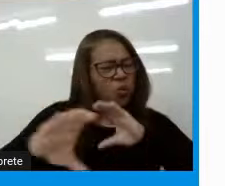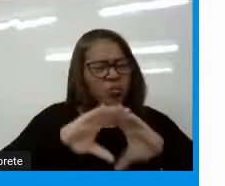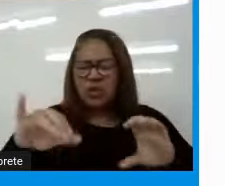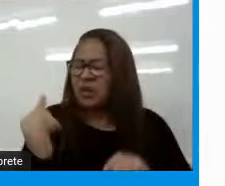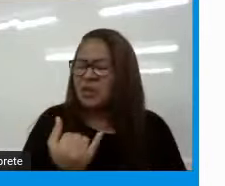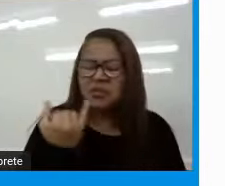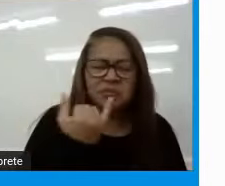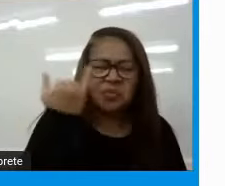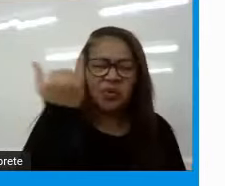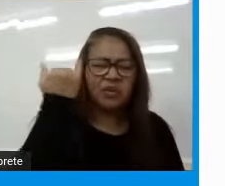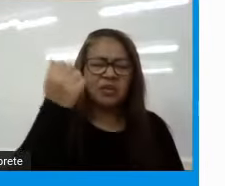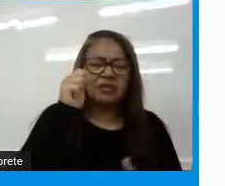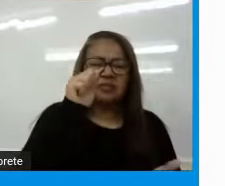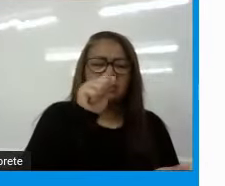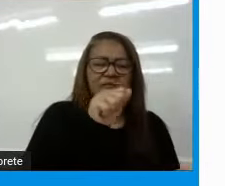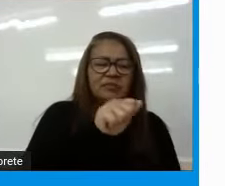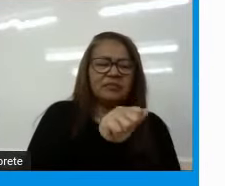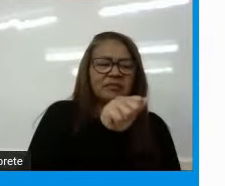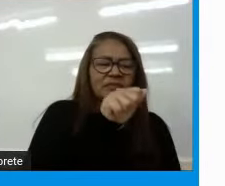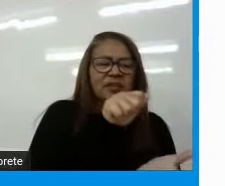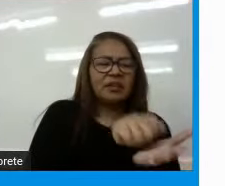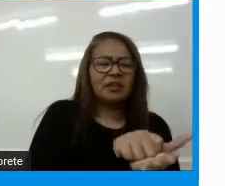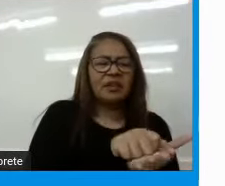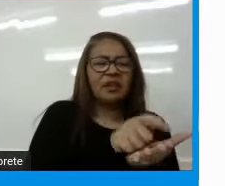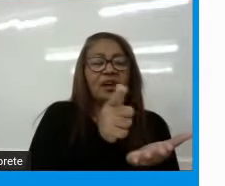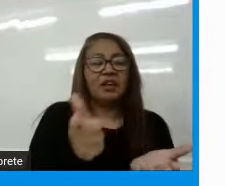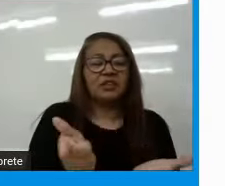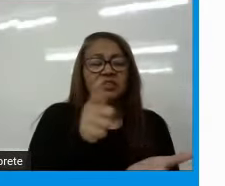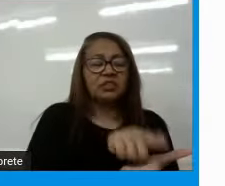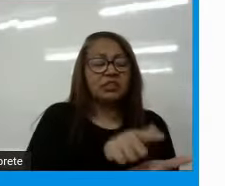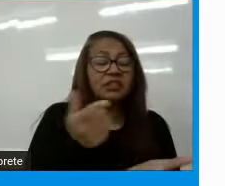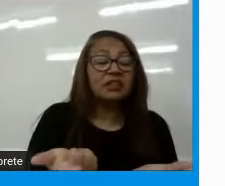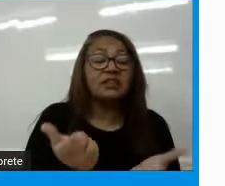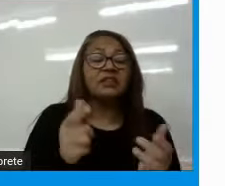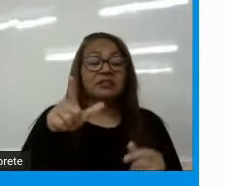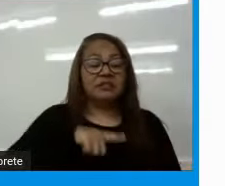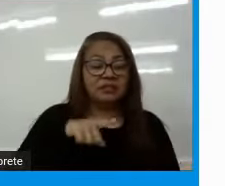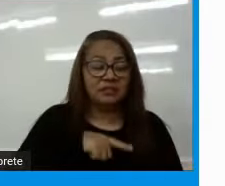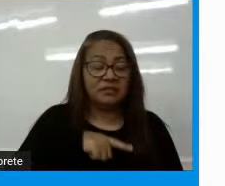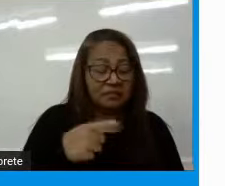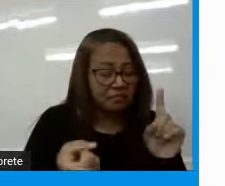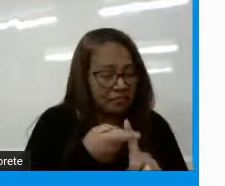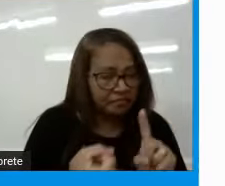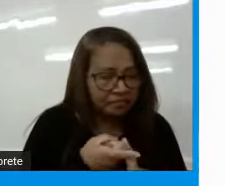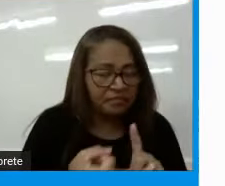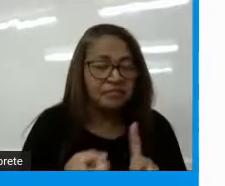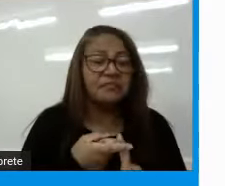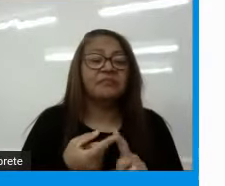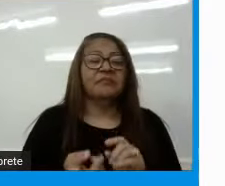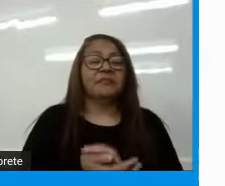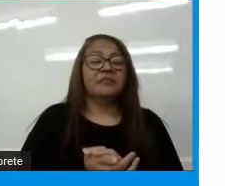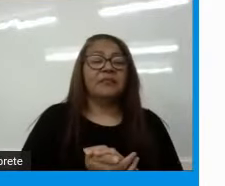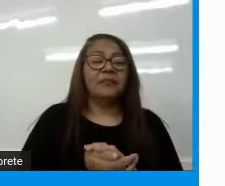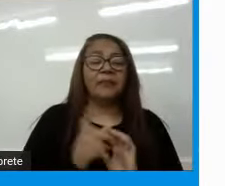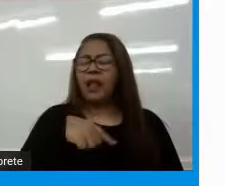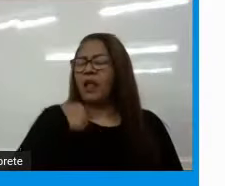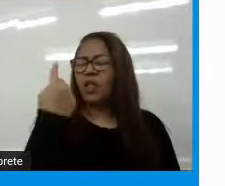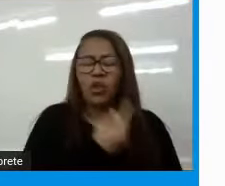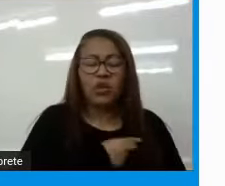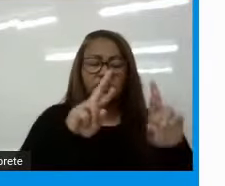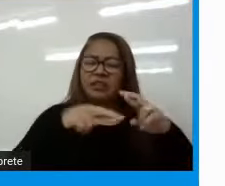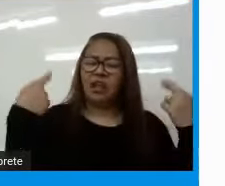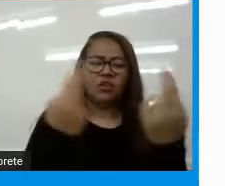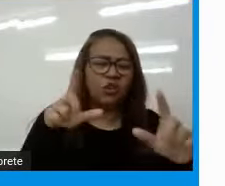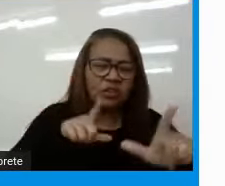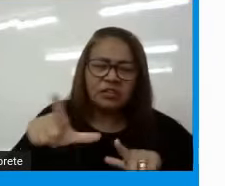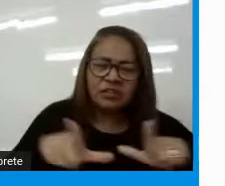para socializar os nossos compromissos dos cursos e também as nossas reuniões de trabalho. Eu